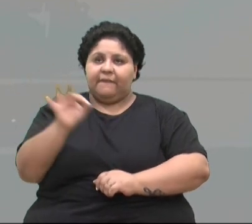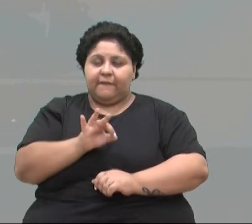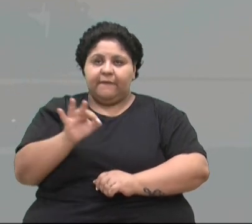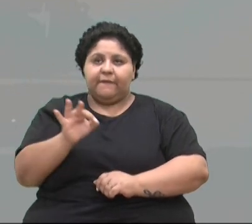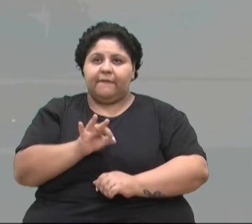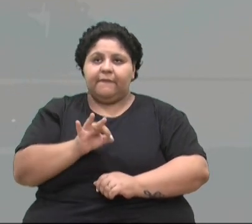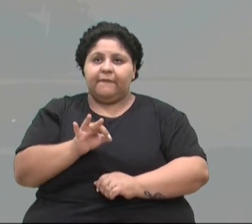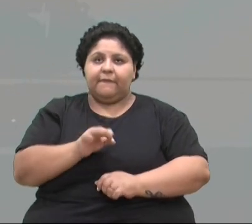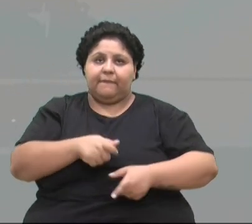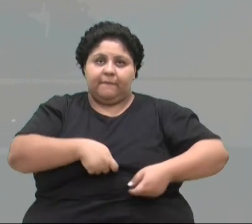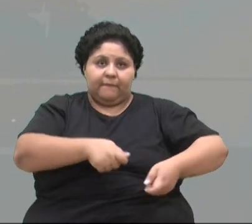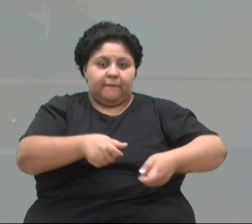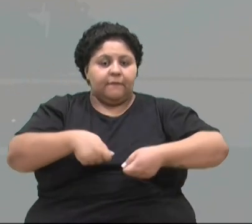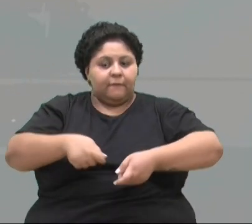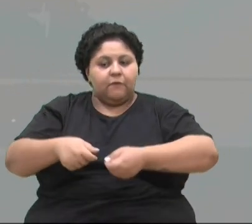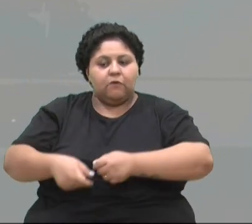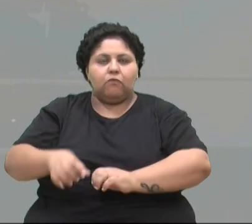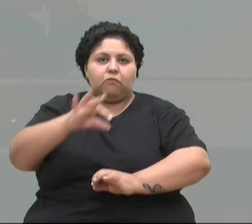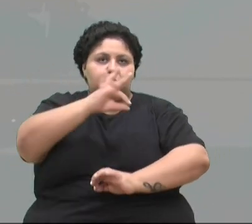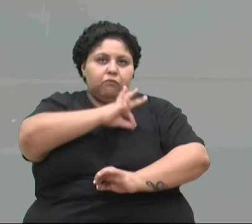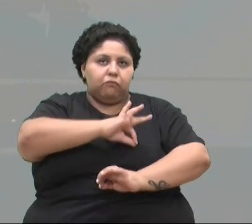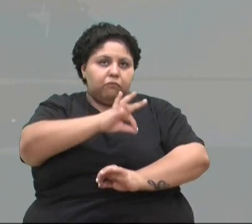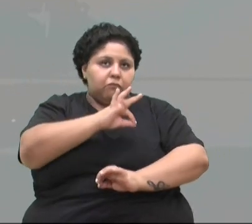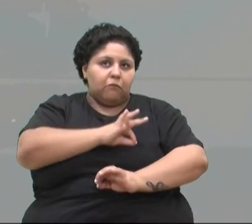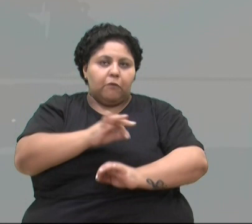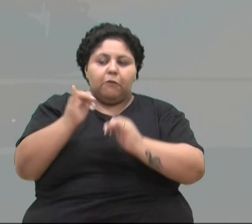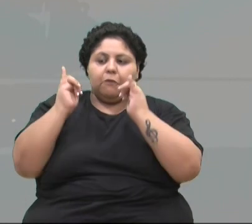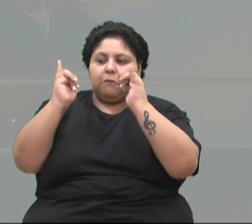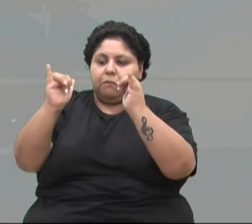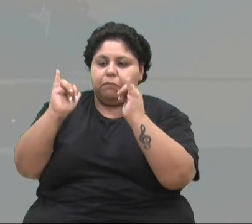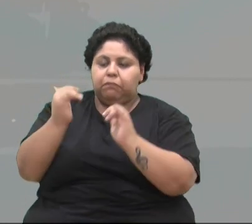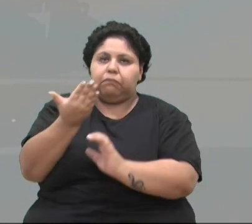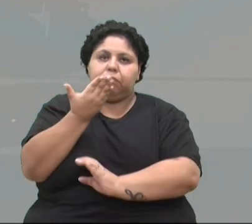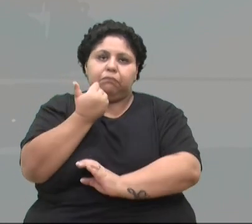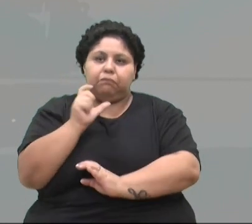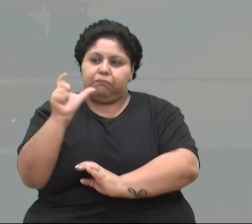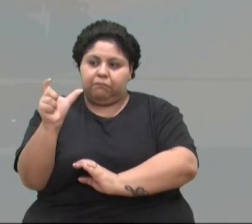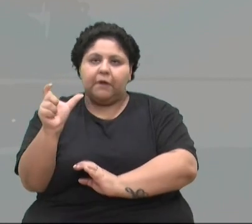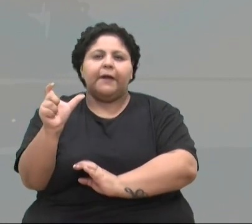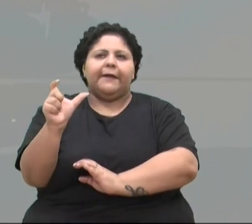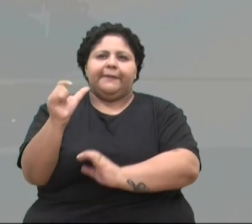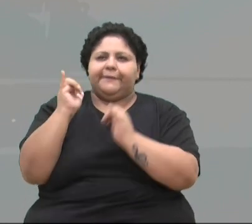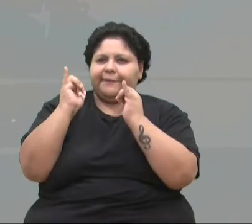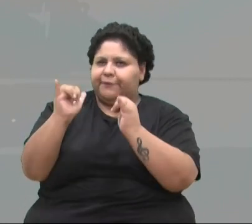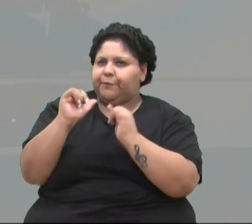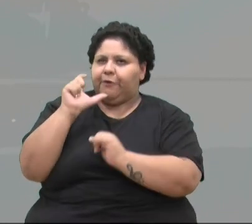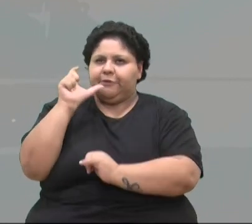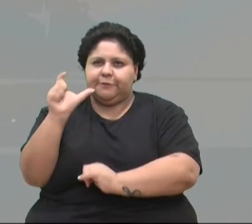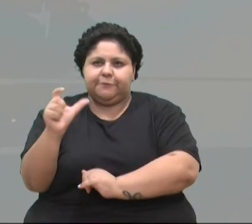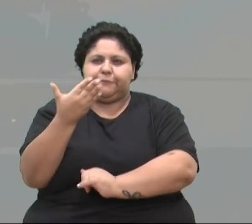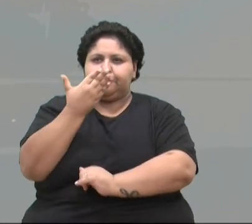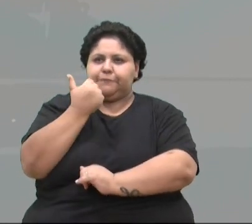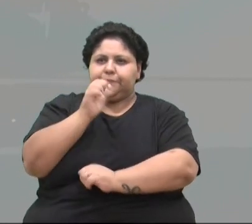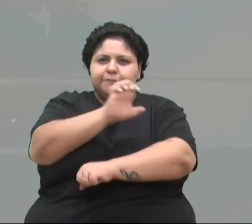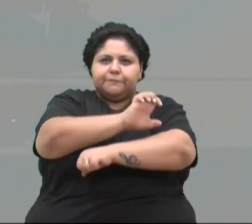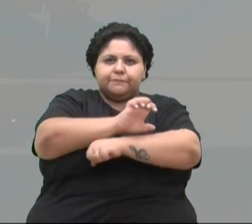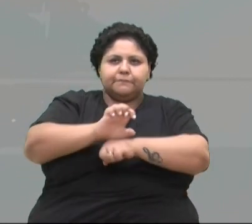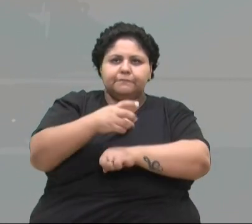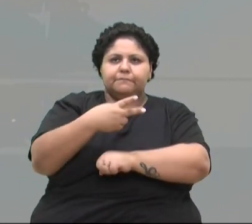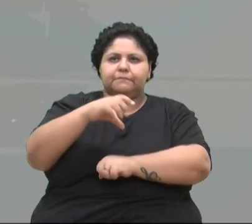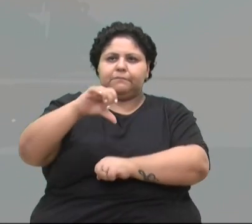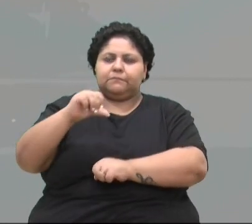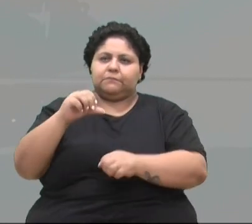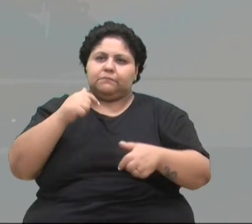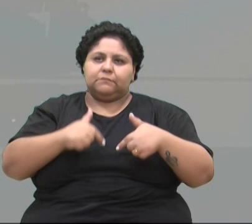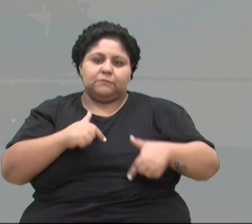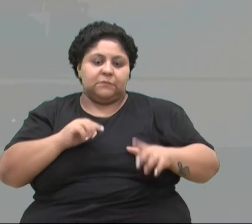38,89% de despesas ali com folha de pagamento, vale transporte, vale alimentação, os estagiários. 29% com serviços, que